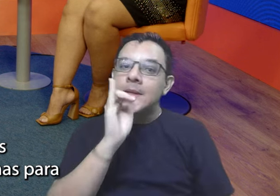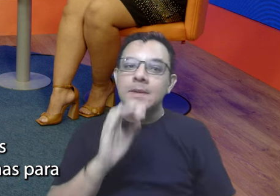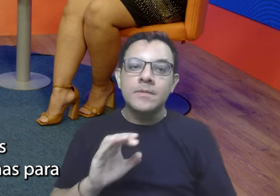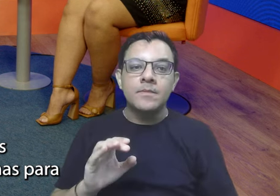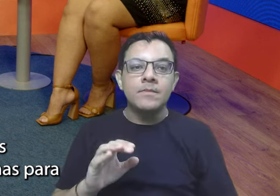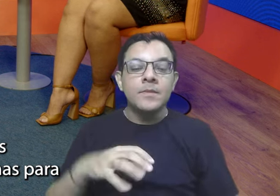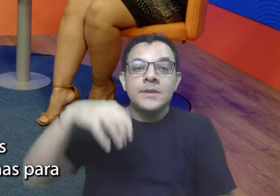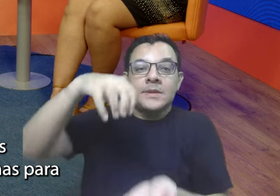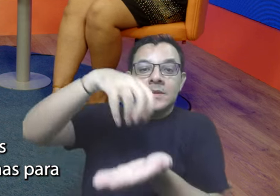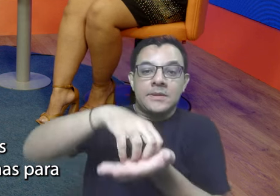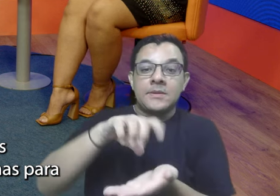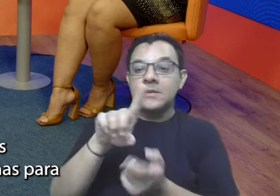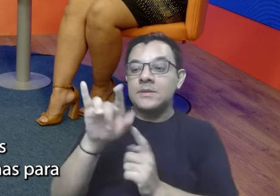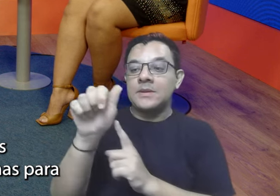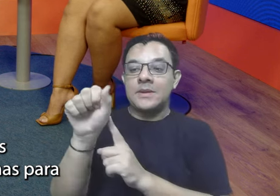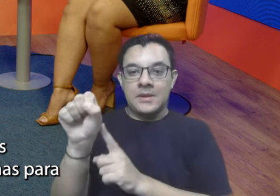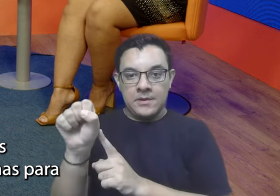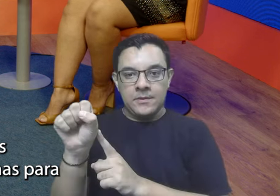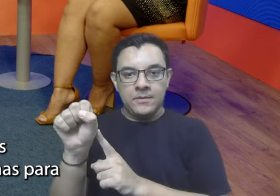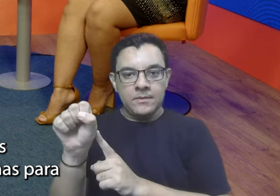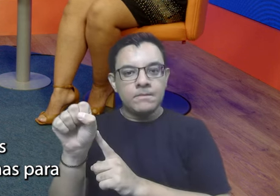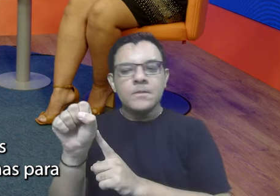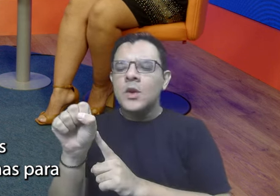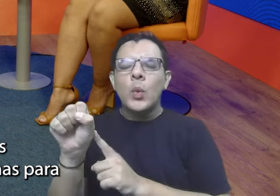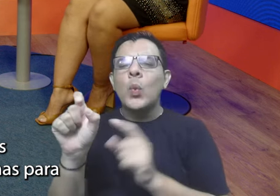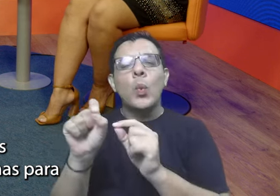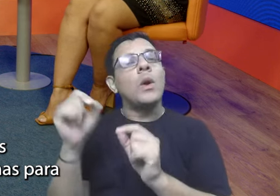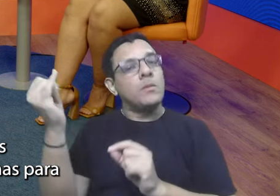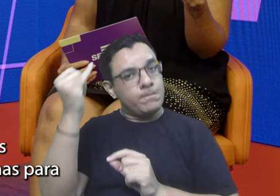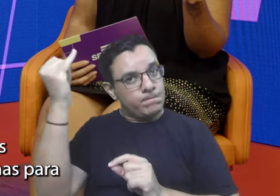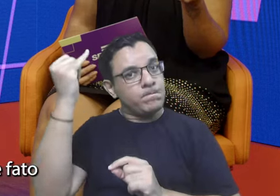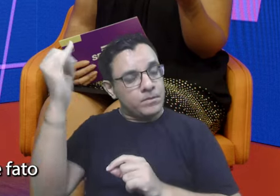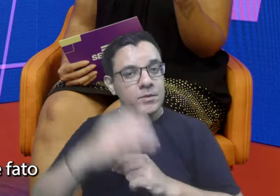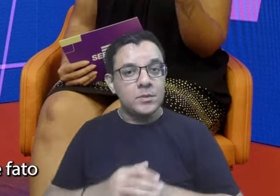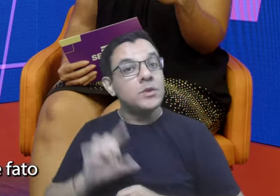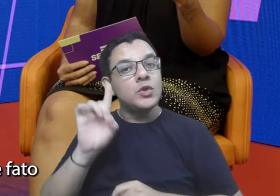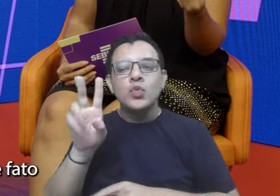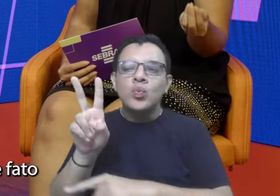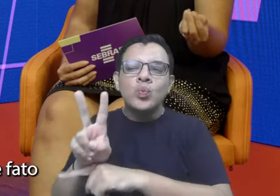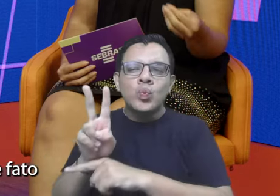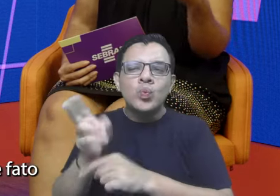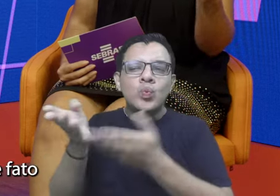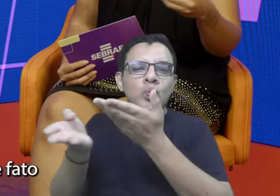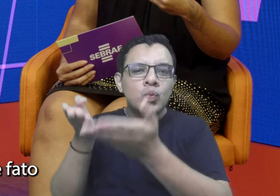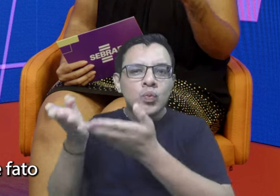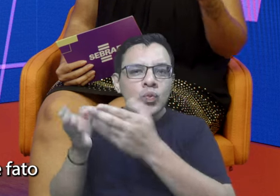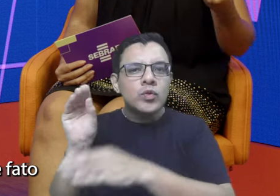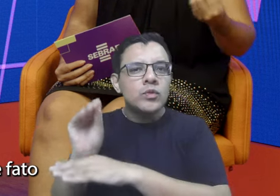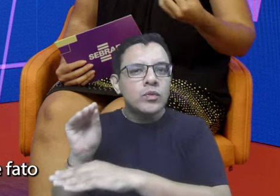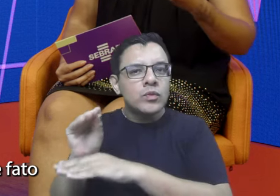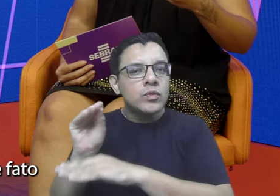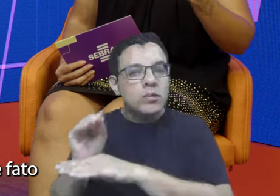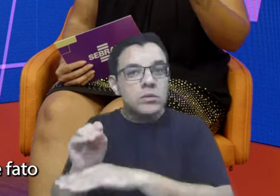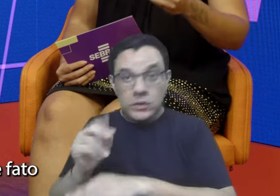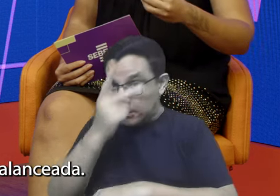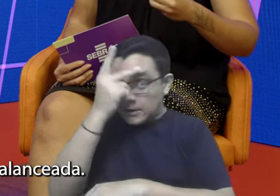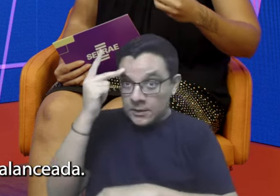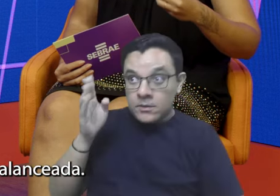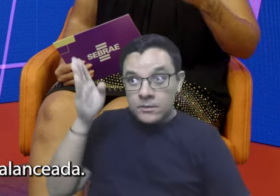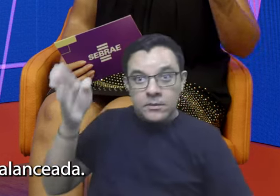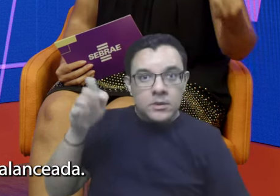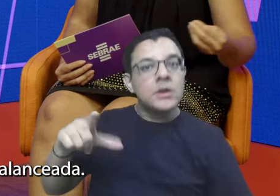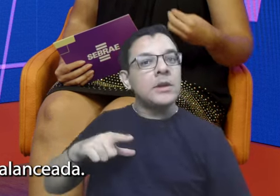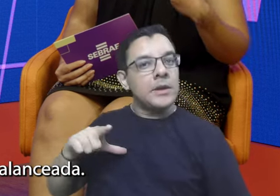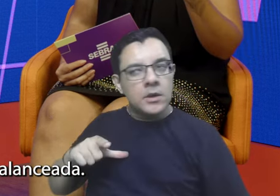centos dias o quanto é importante não apenas para pro cuidado né que essas pessoas estão ali de fato